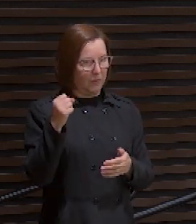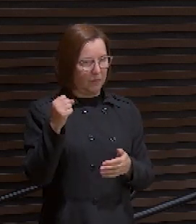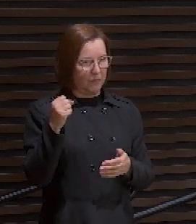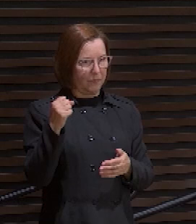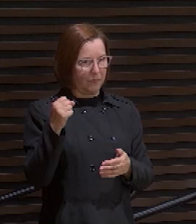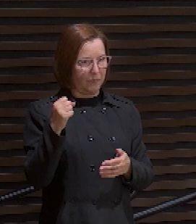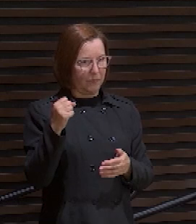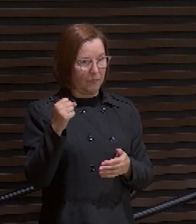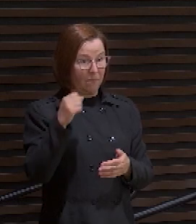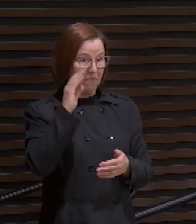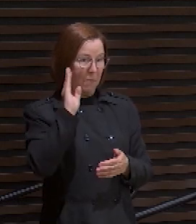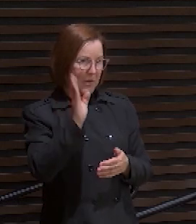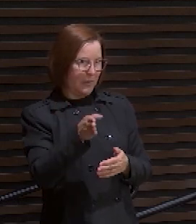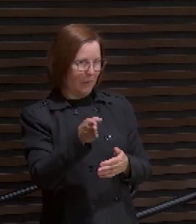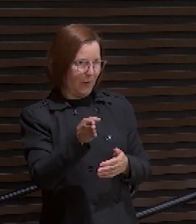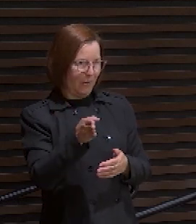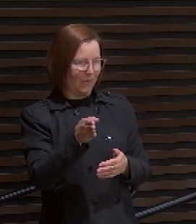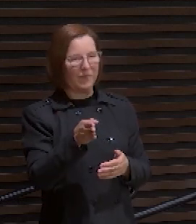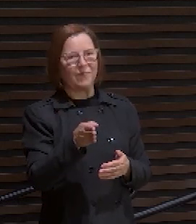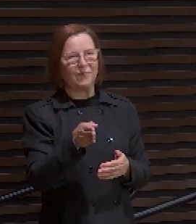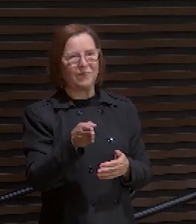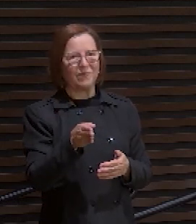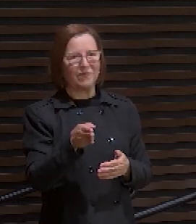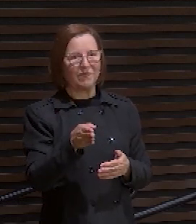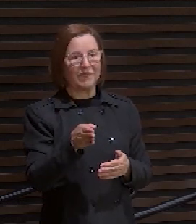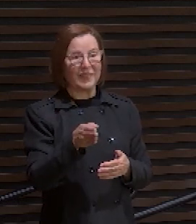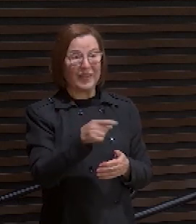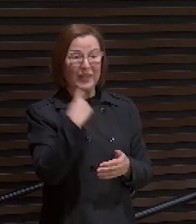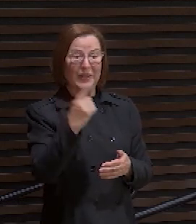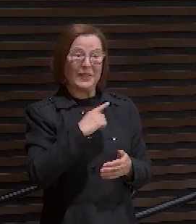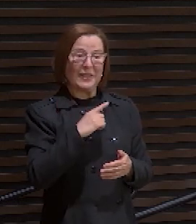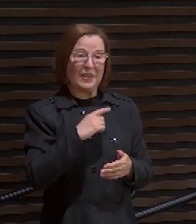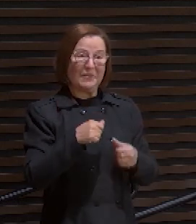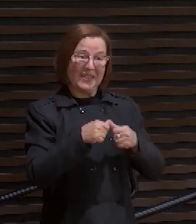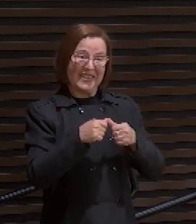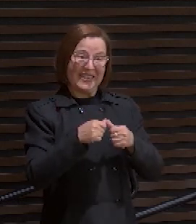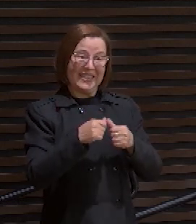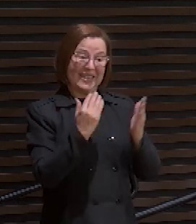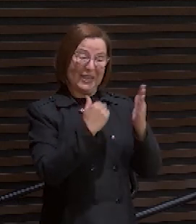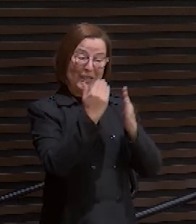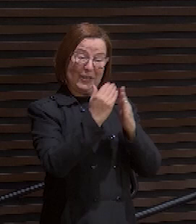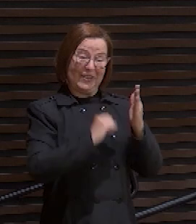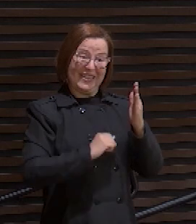que o essencial é termos esse sumo sacerdote assentado.